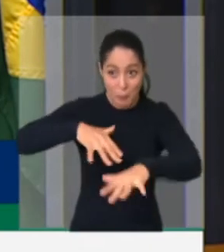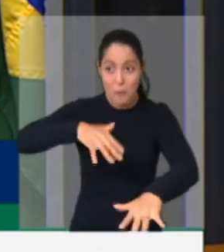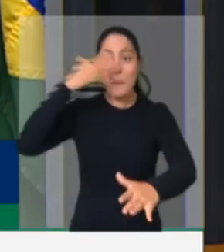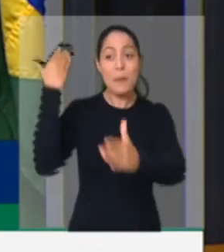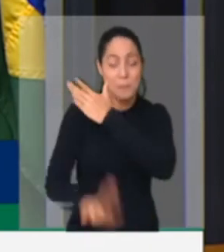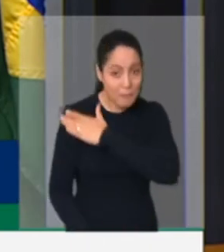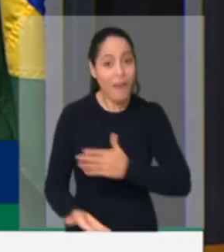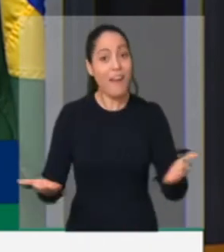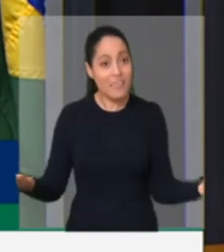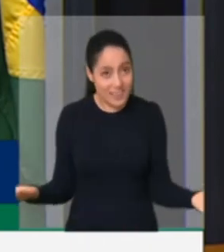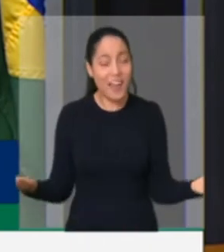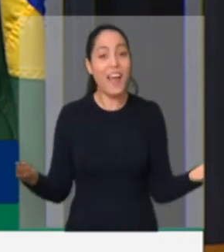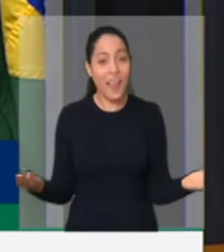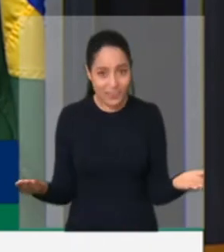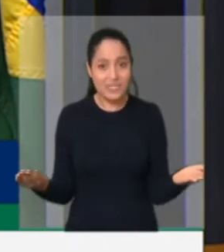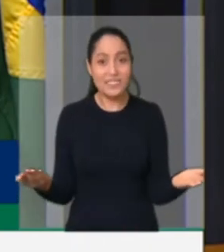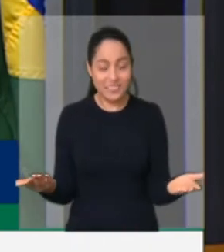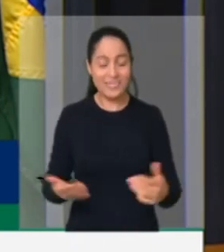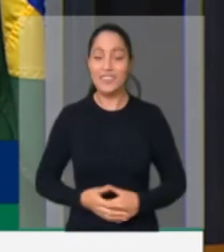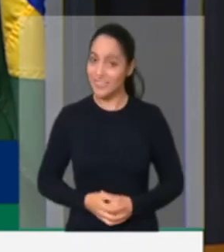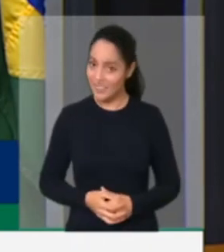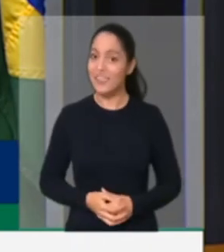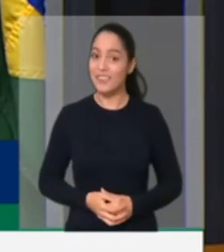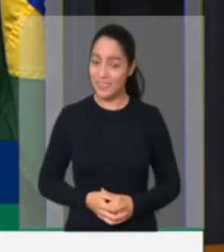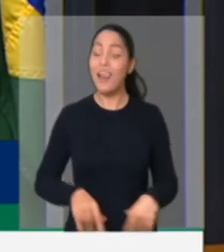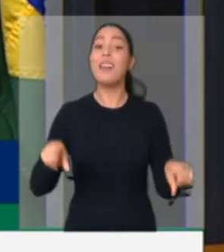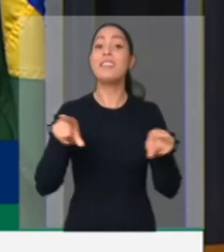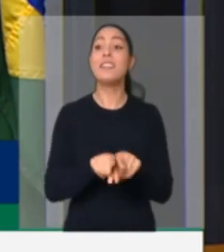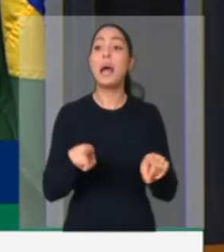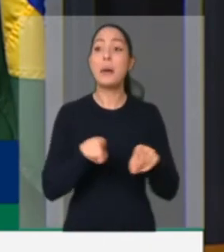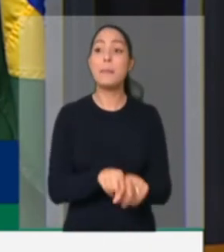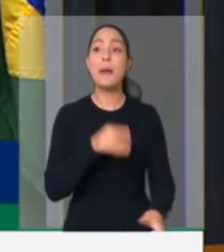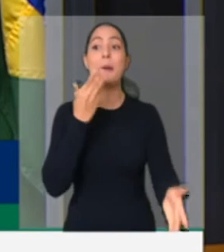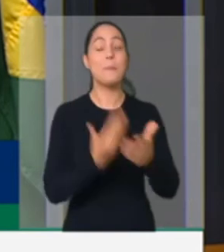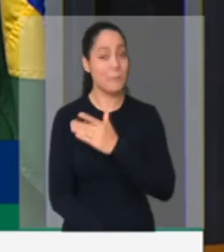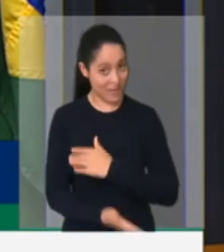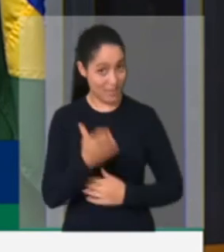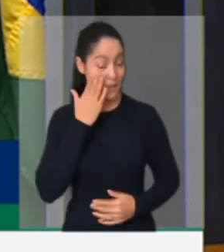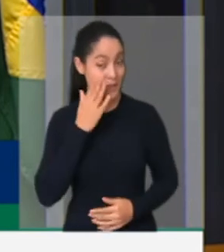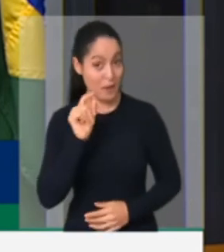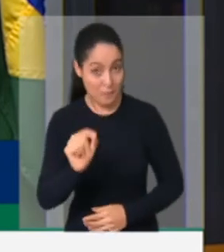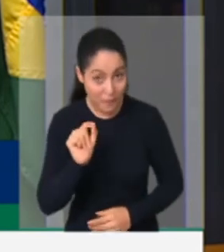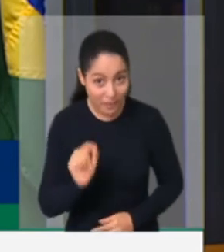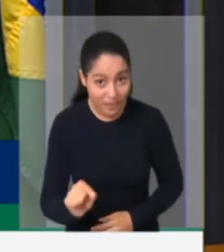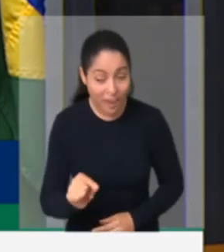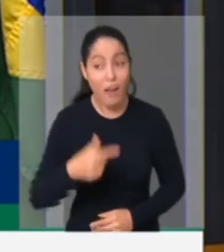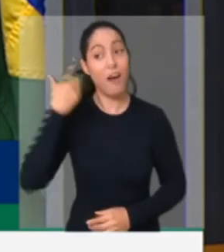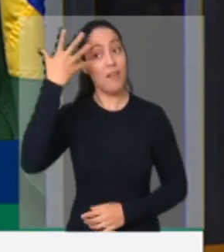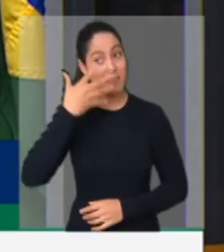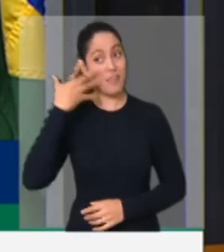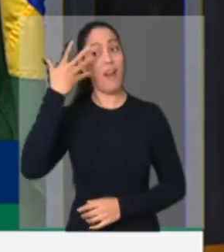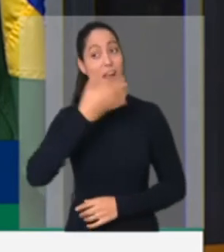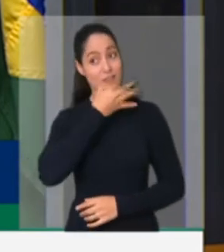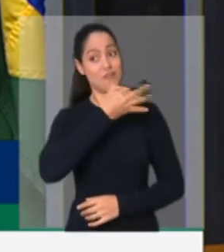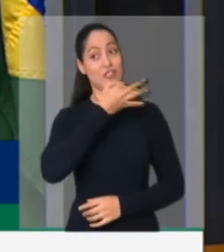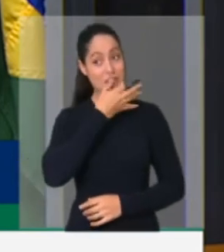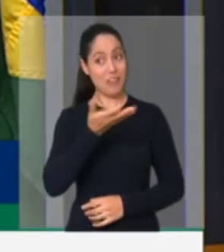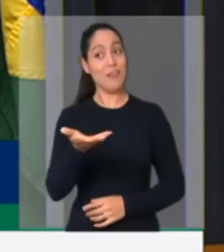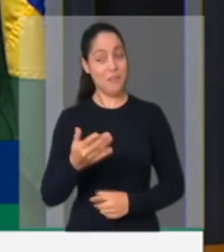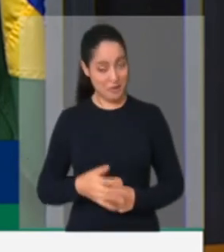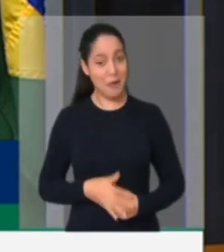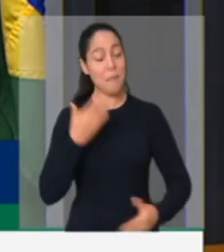o poder de mobilização das massas e perdeu também na narrativa porque Isso demonstra